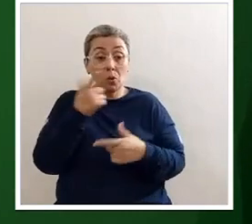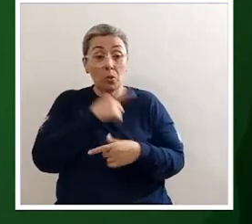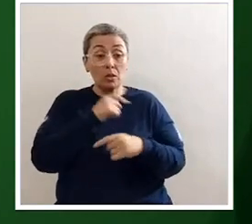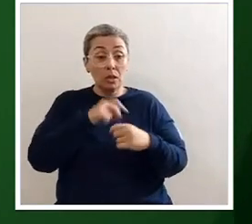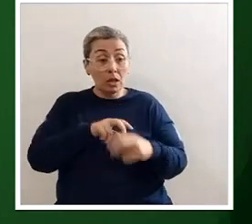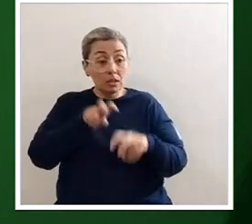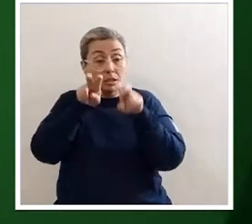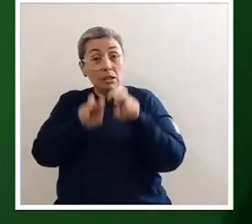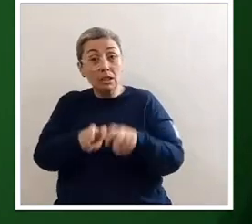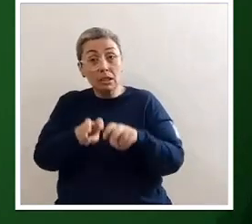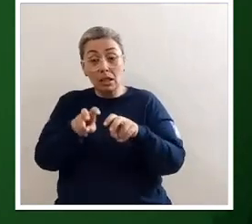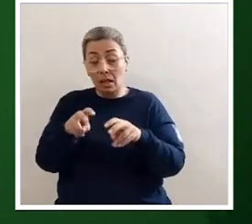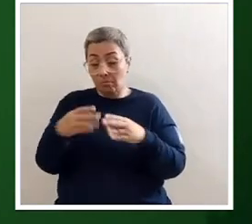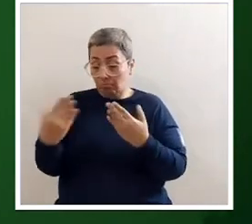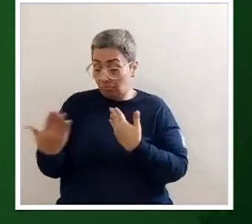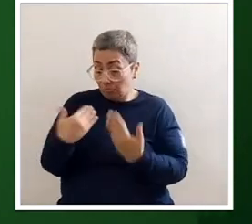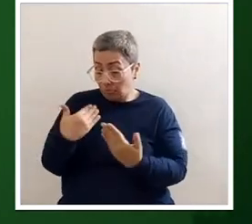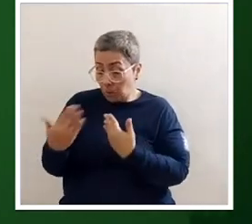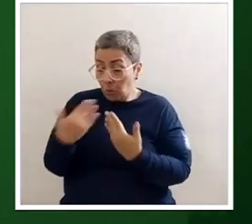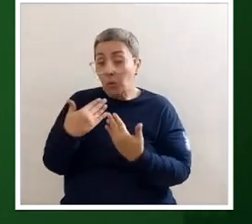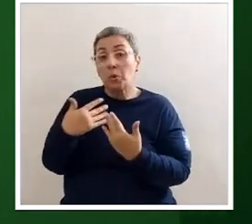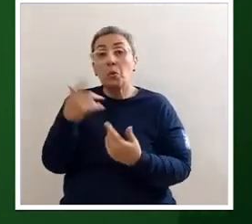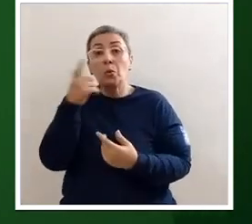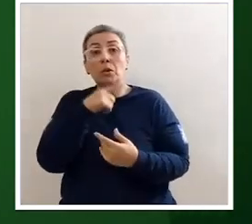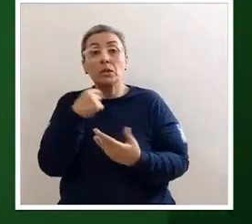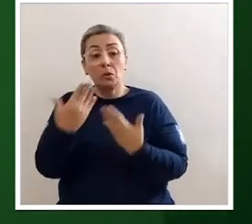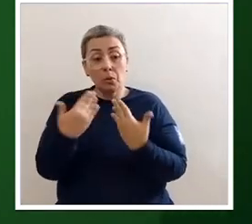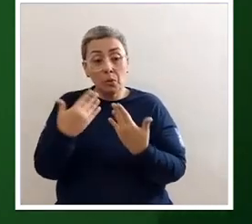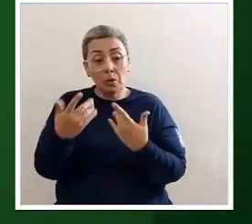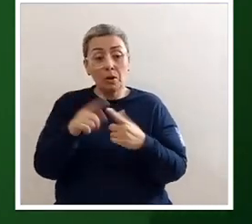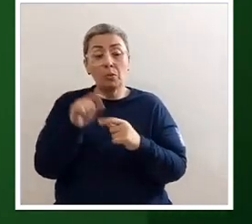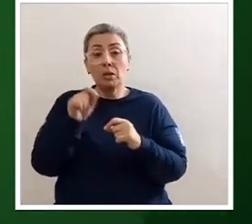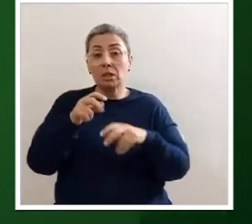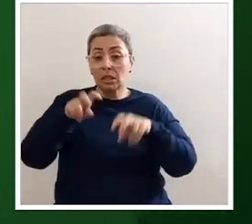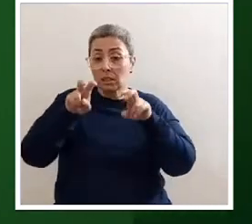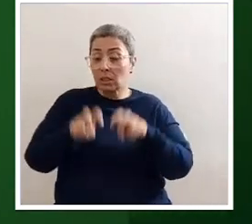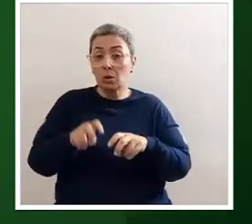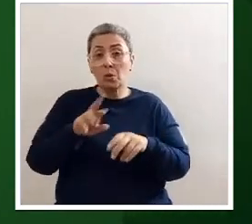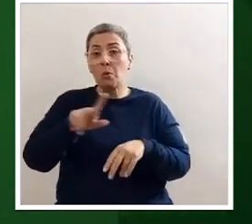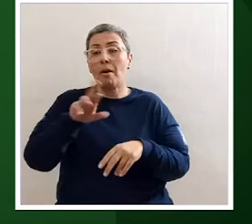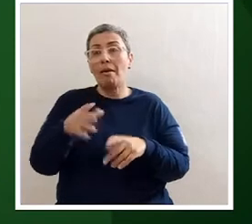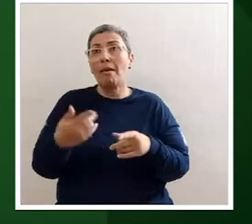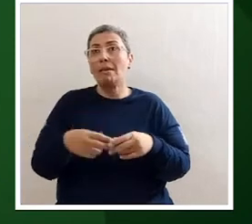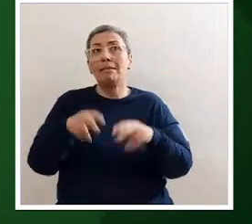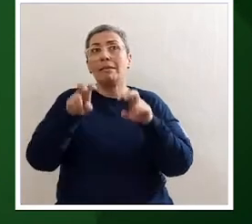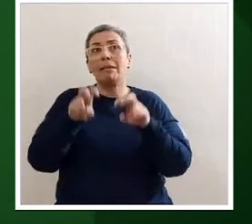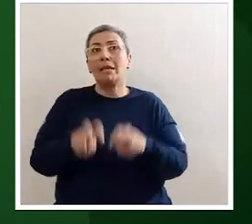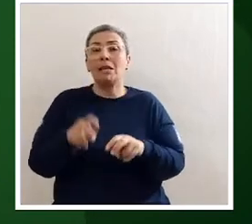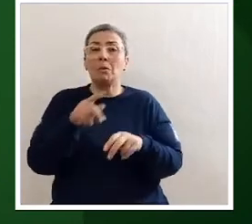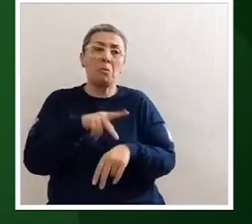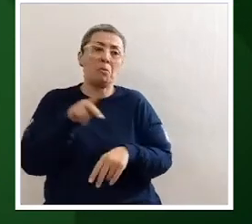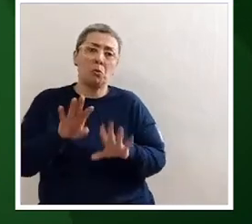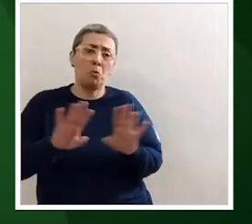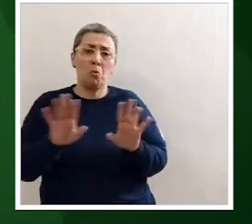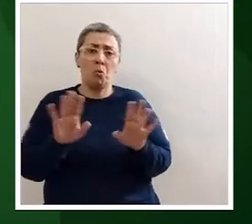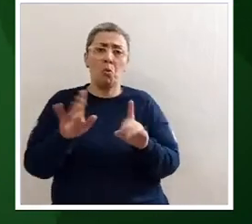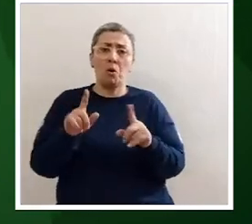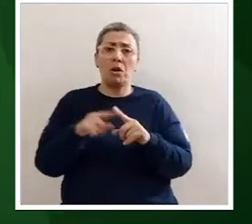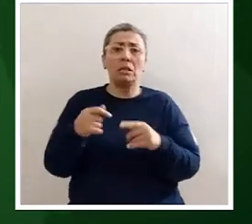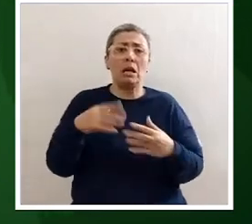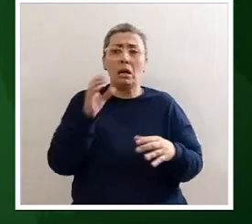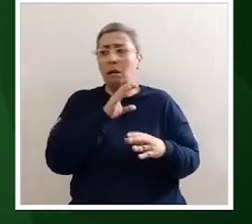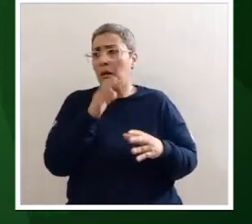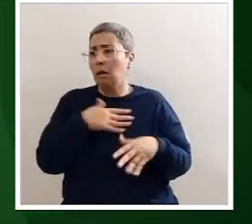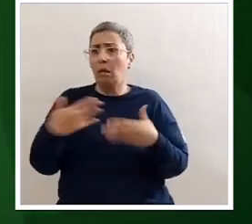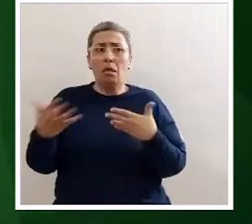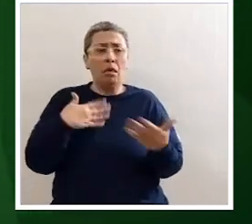sentar do lado dessa criança a gente consegue conversar e quando eu digo sentar do lado eu não tô dizendo que seja necessariamente o professor que está na correria